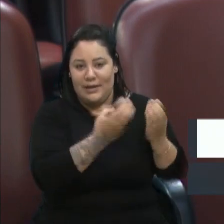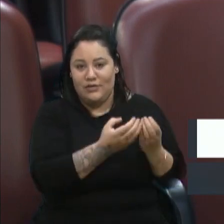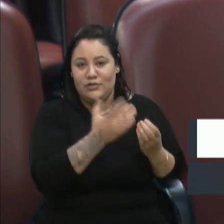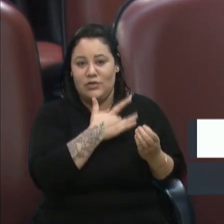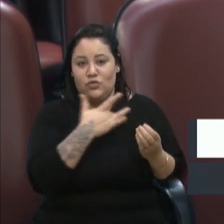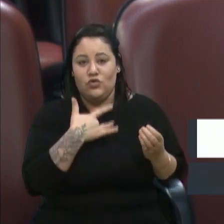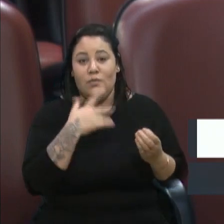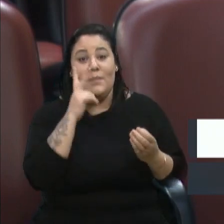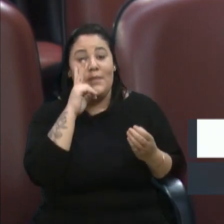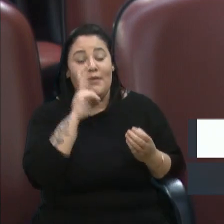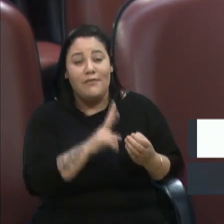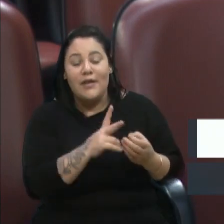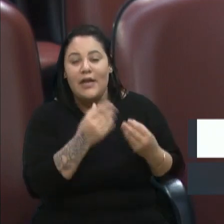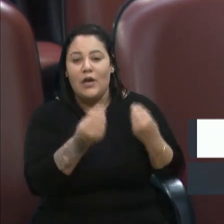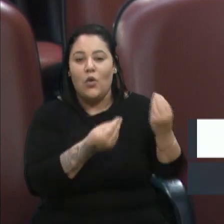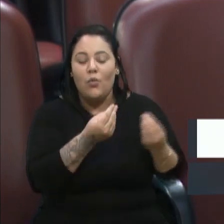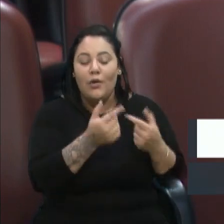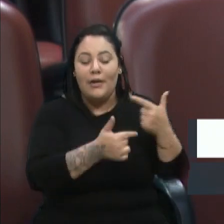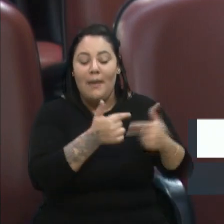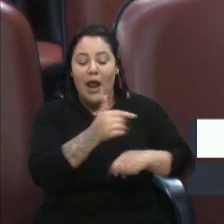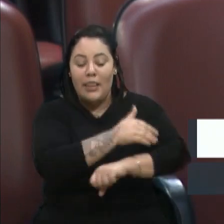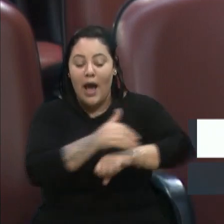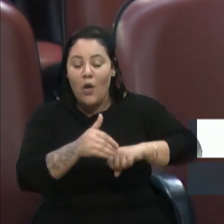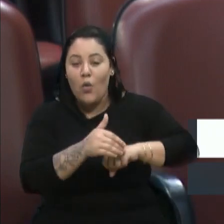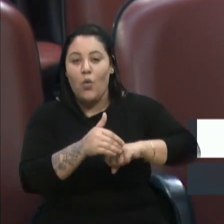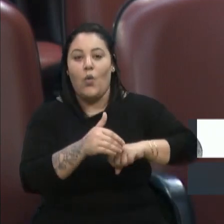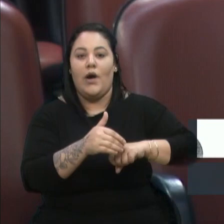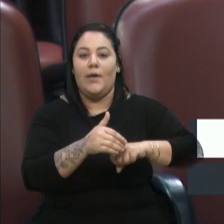como é que está sendo eles na rua. Eles precisam